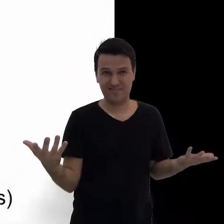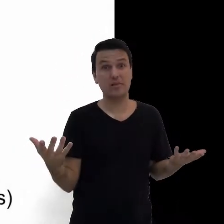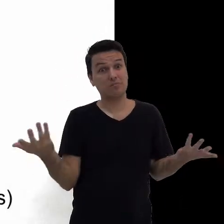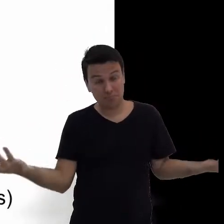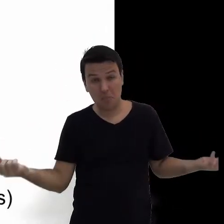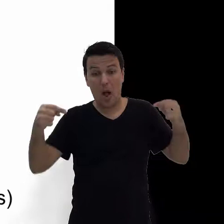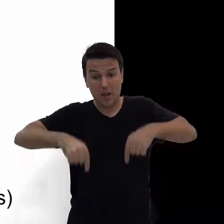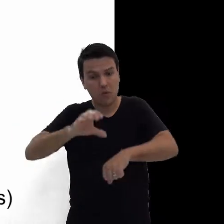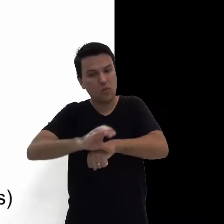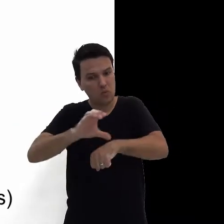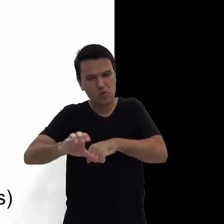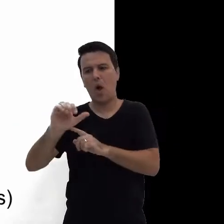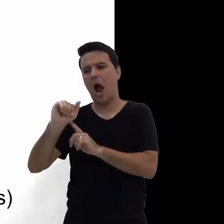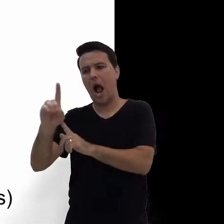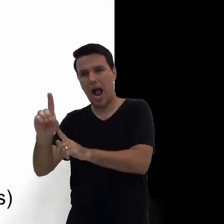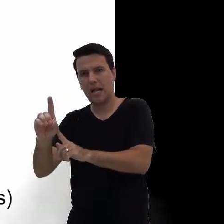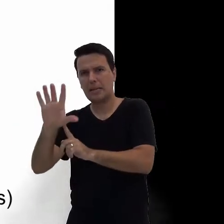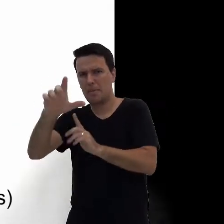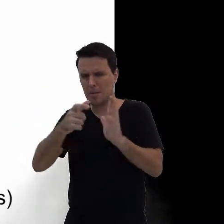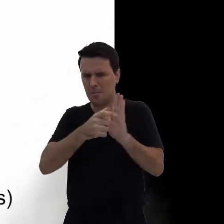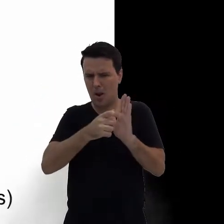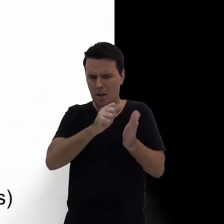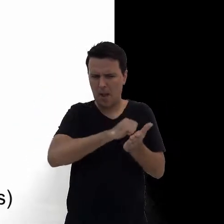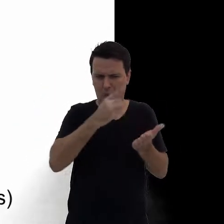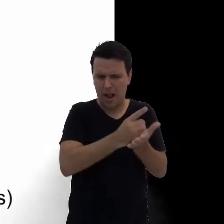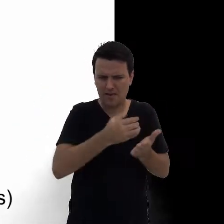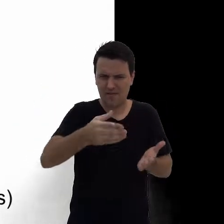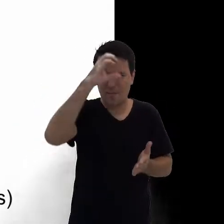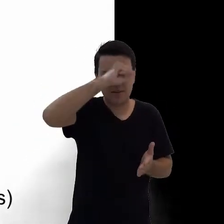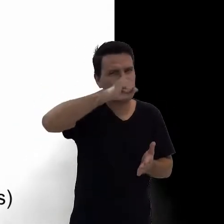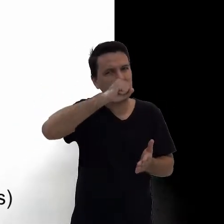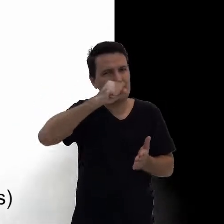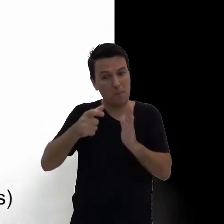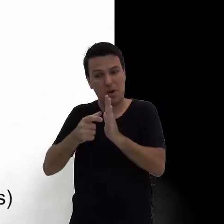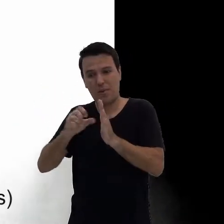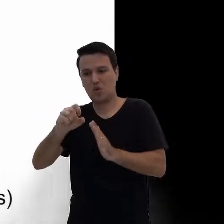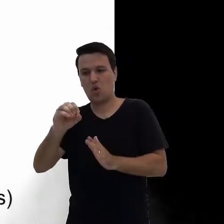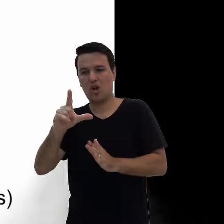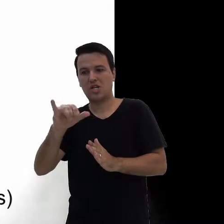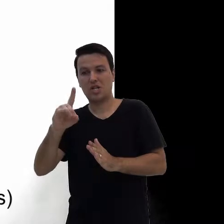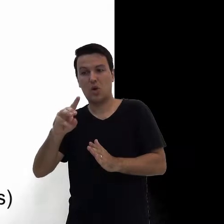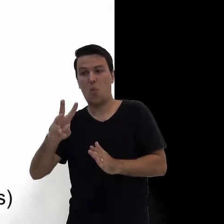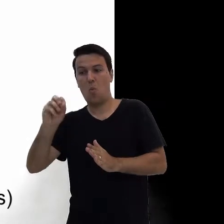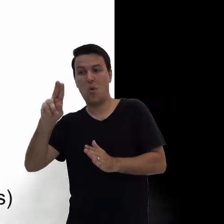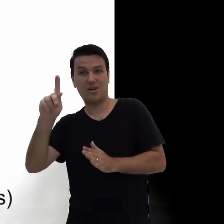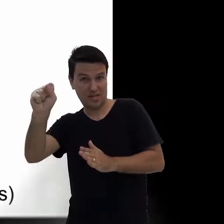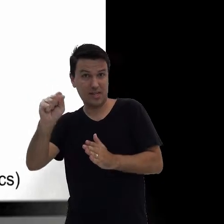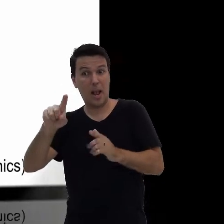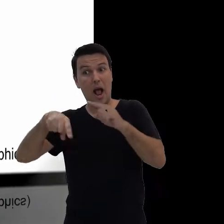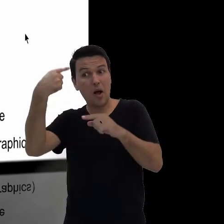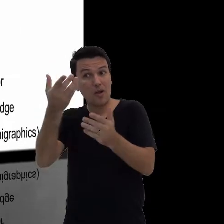é de CAD, sim, mas não é de AutoCAD, vai ser de SolidWorks. Nós vamos falar sobre isso